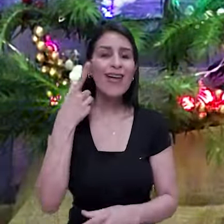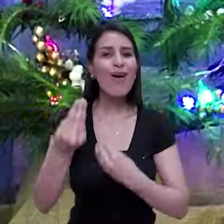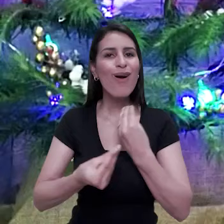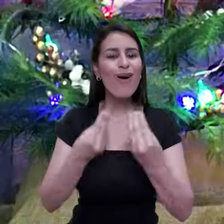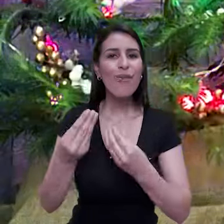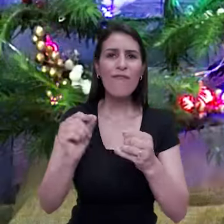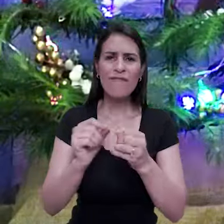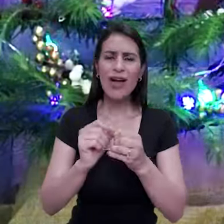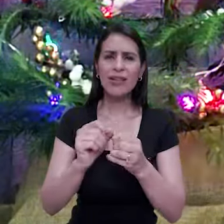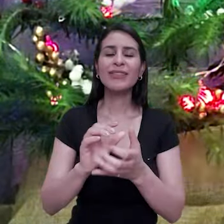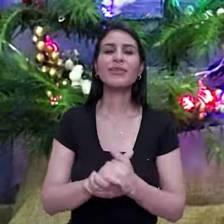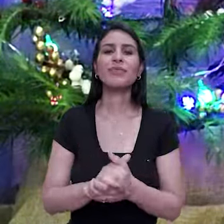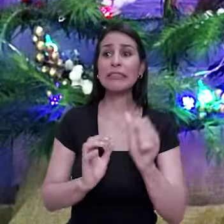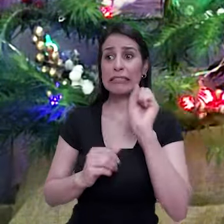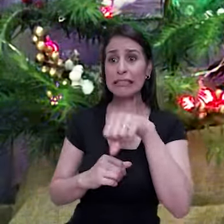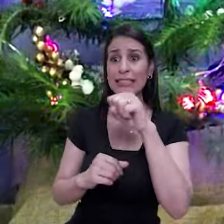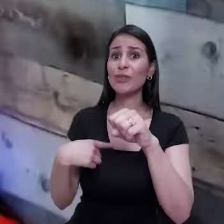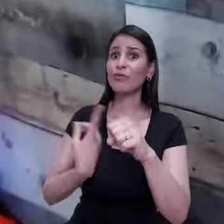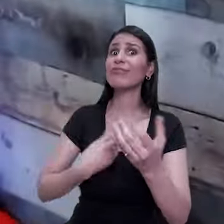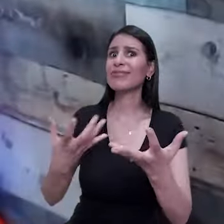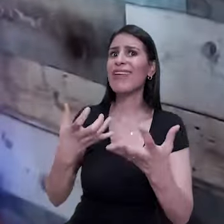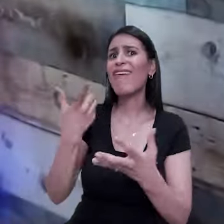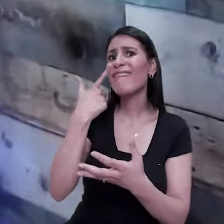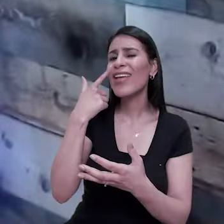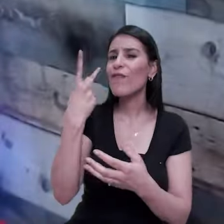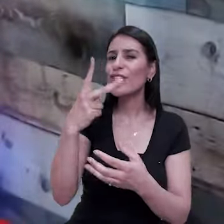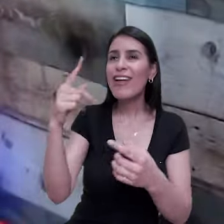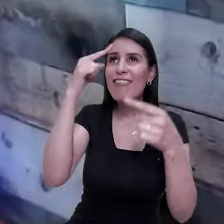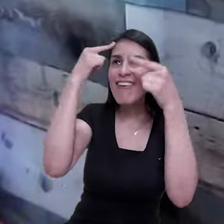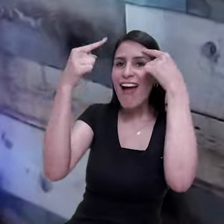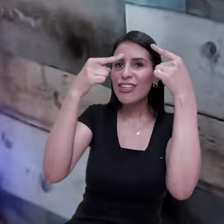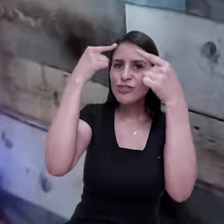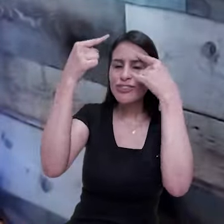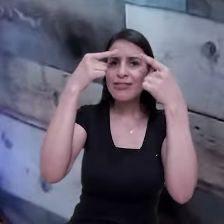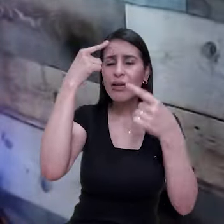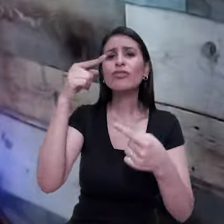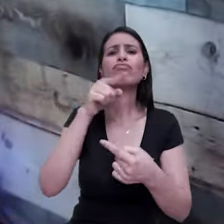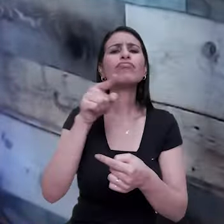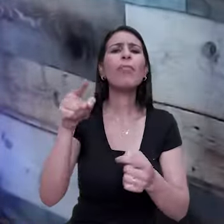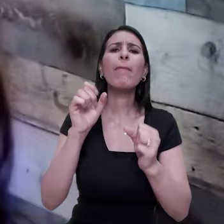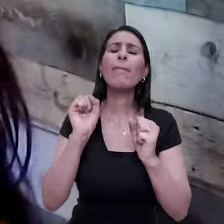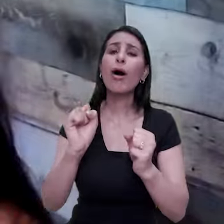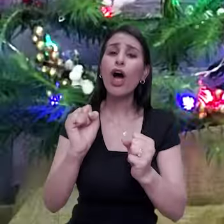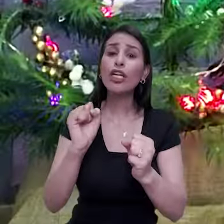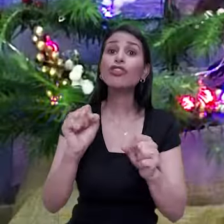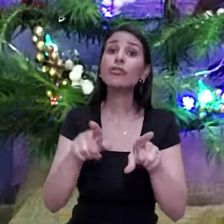vamos adorar ver a criatividade de vocês. Vocês podem ligá-la